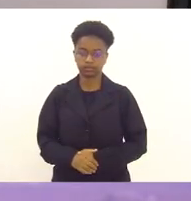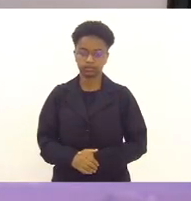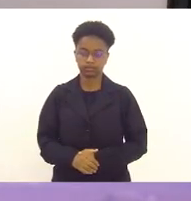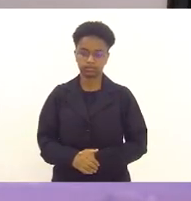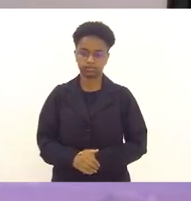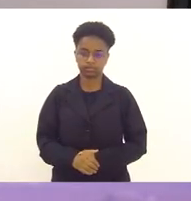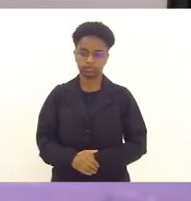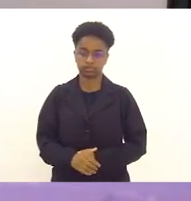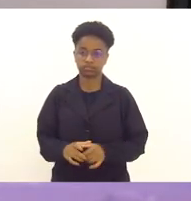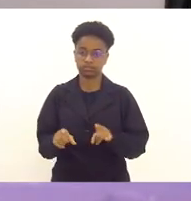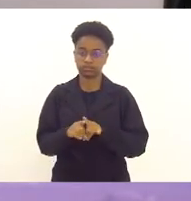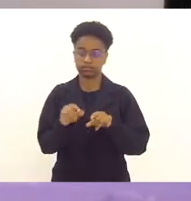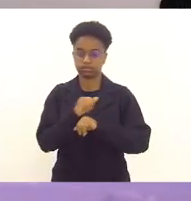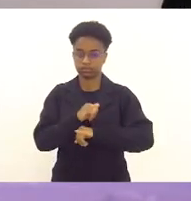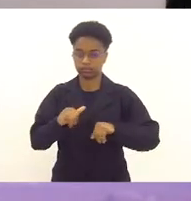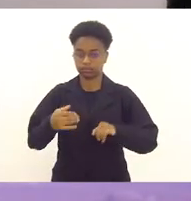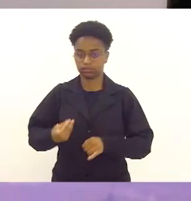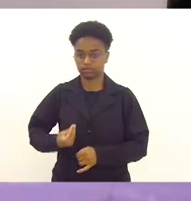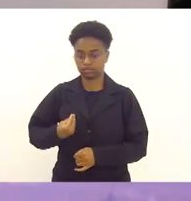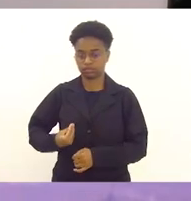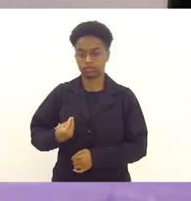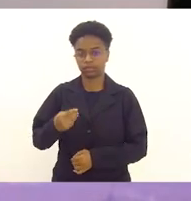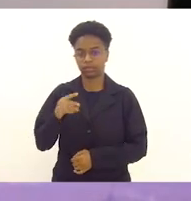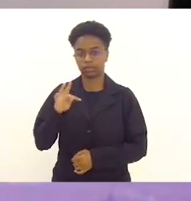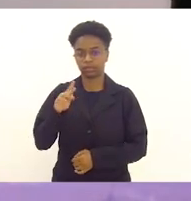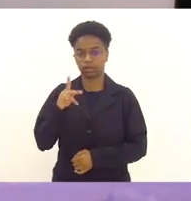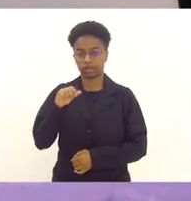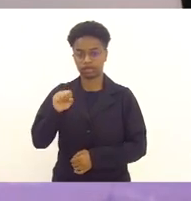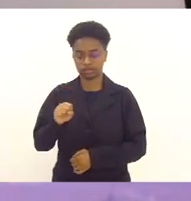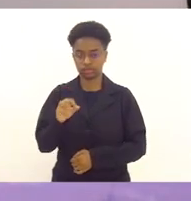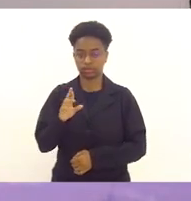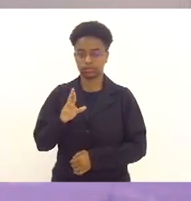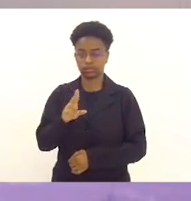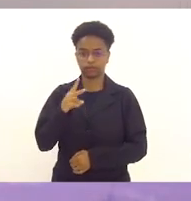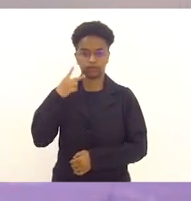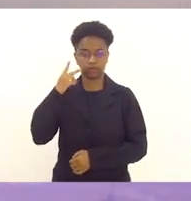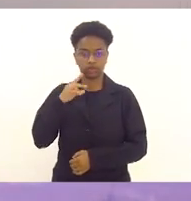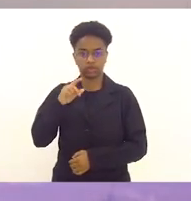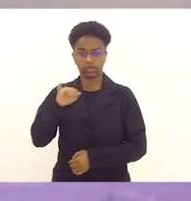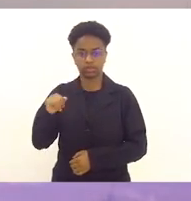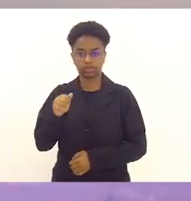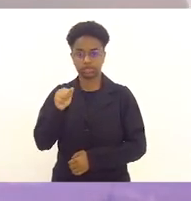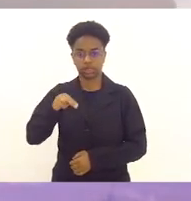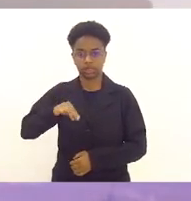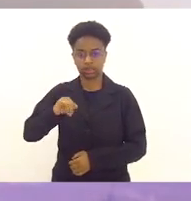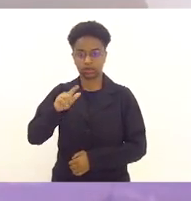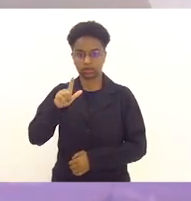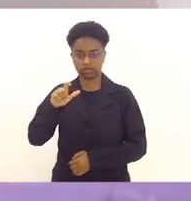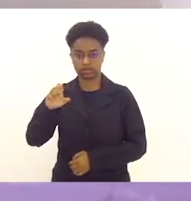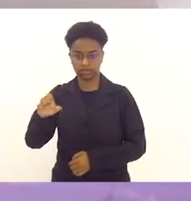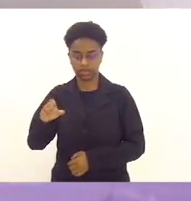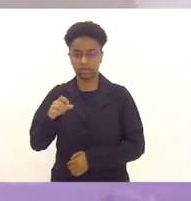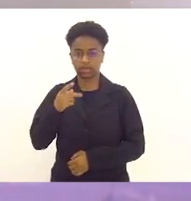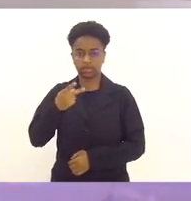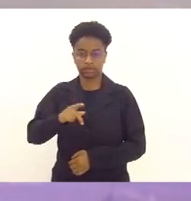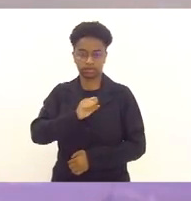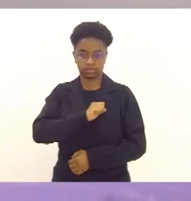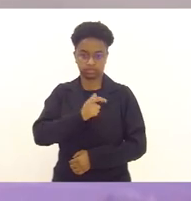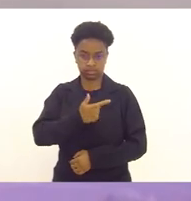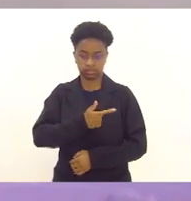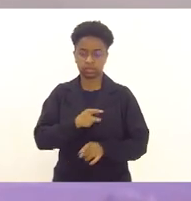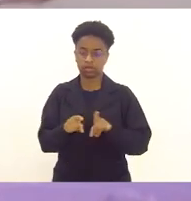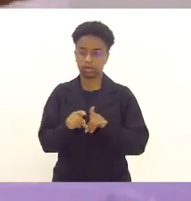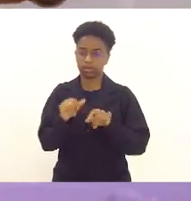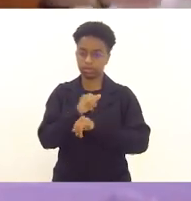a presença da Thaís Rodrigues do mandato da vereadora janilce Magalhães de São Gonçalo importante dizer que